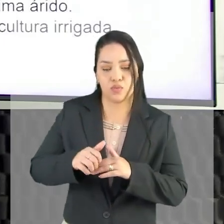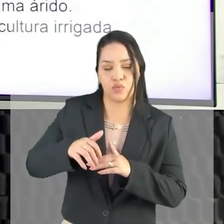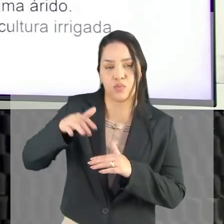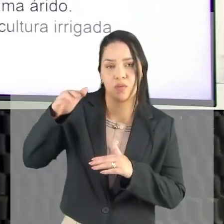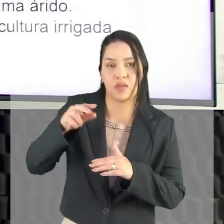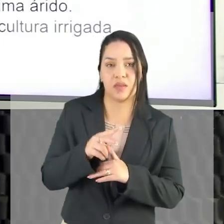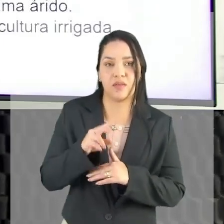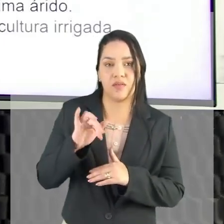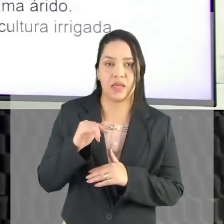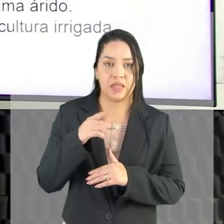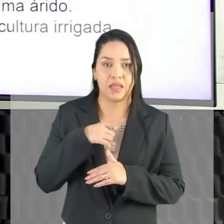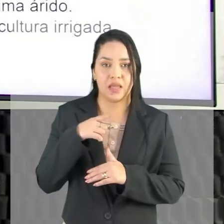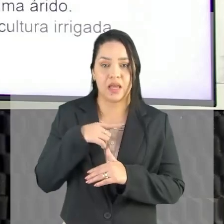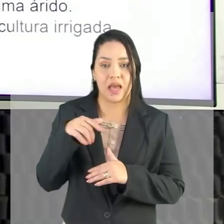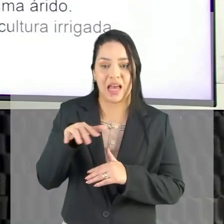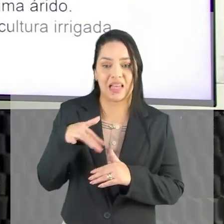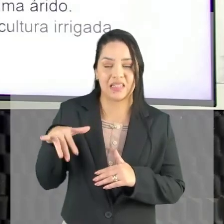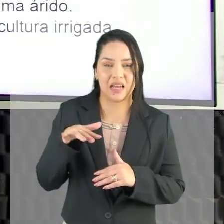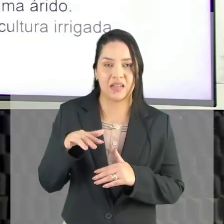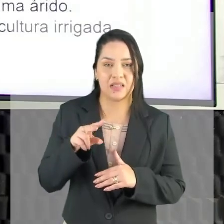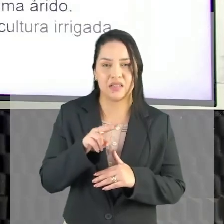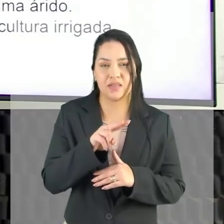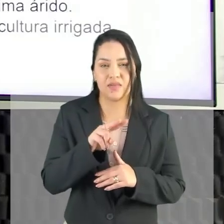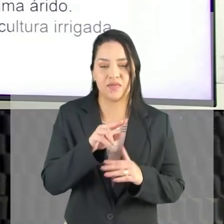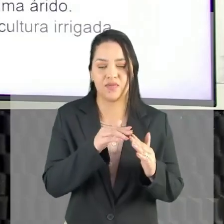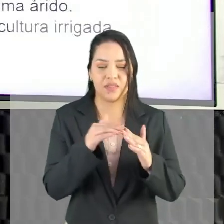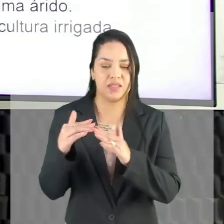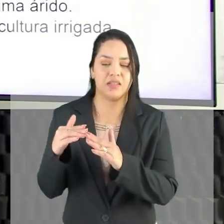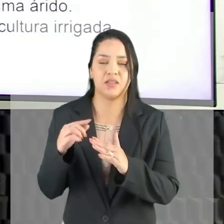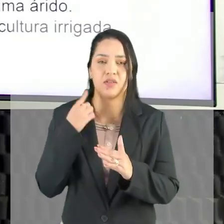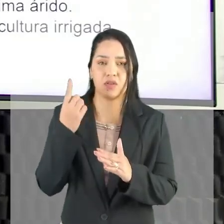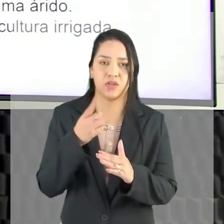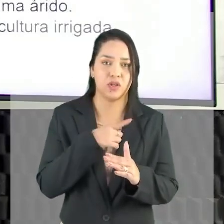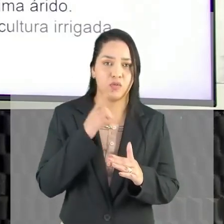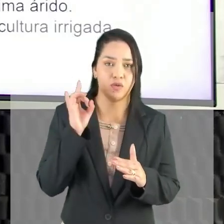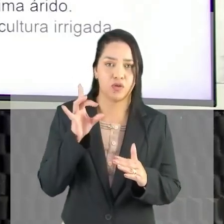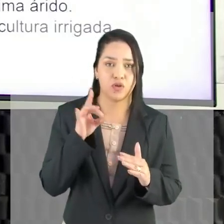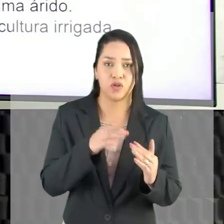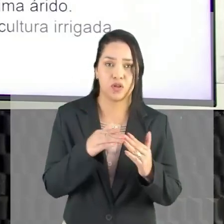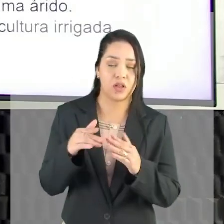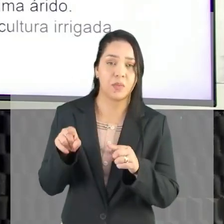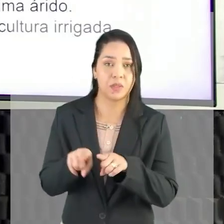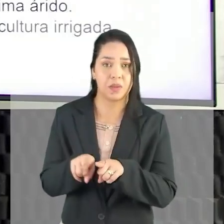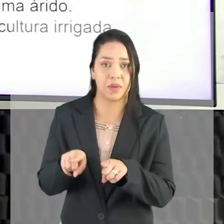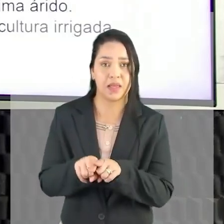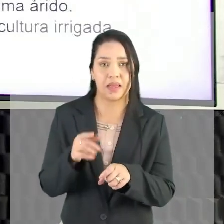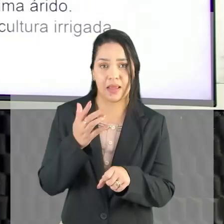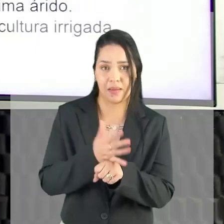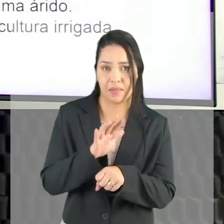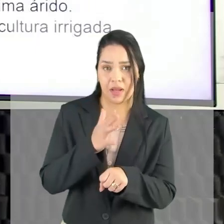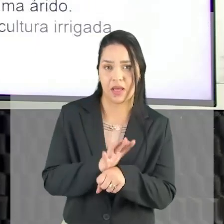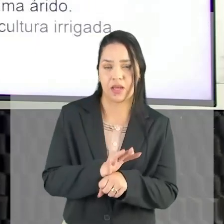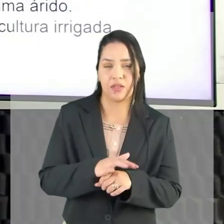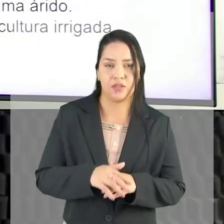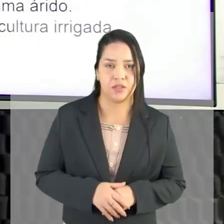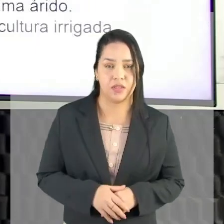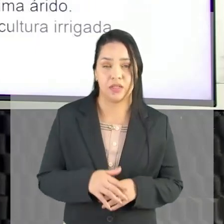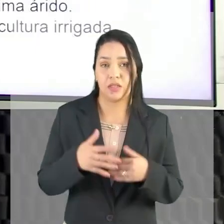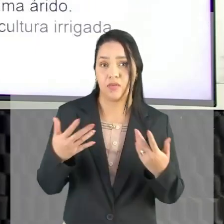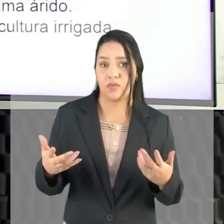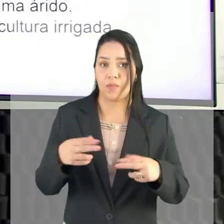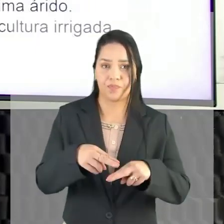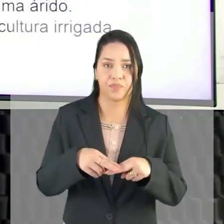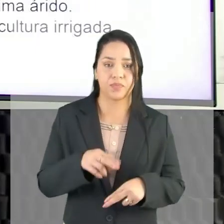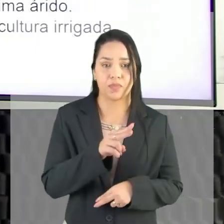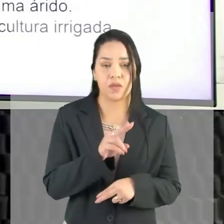isso vai ocupar as áreas vizinhas, fazendo o quê? Com que a gente tenha apenas o deslocamento também da prática agrícola. Então, não